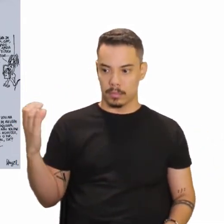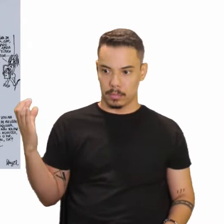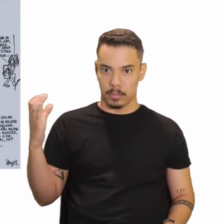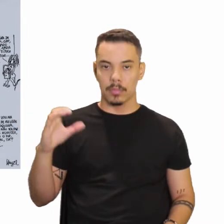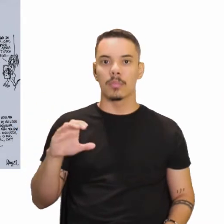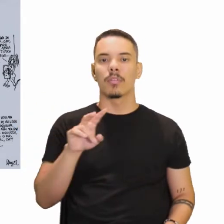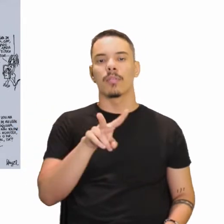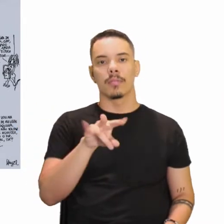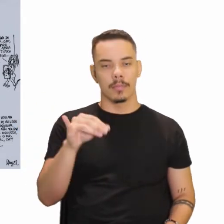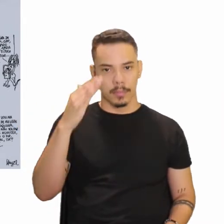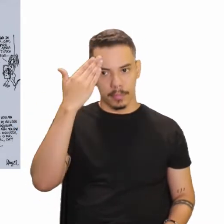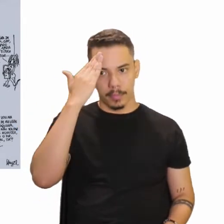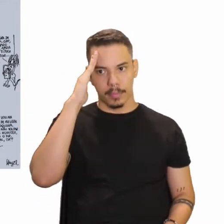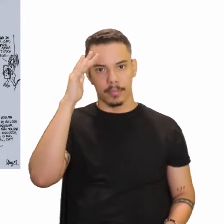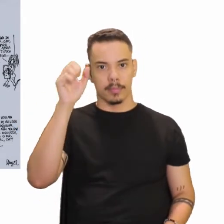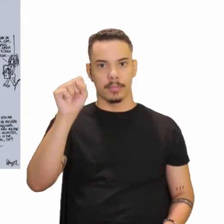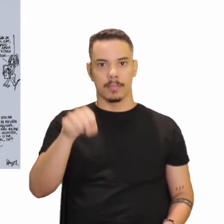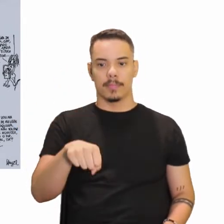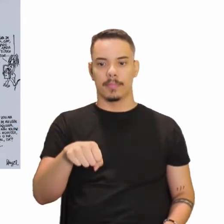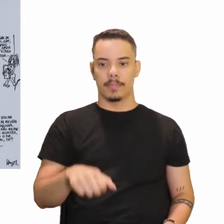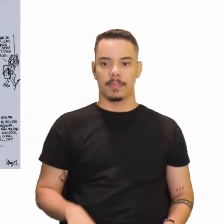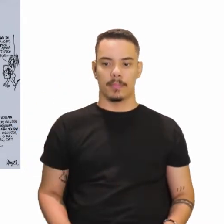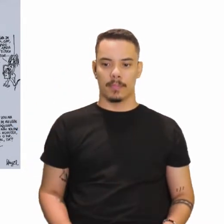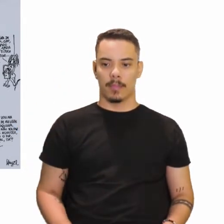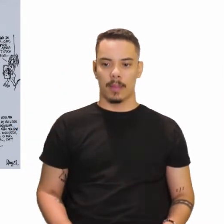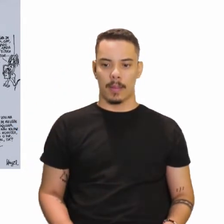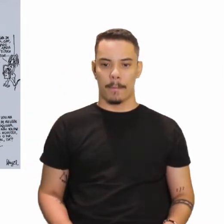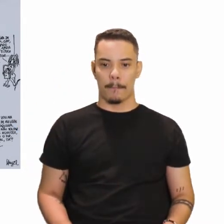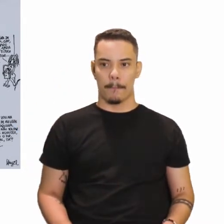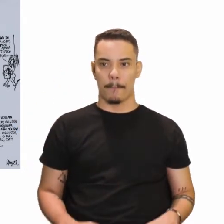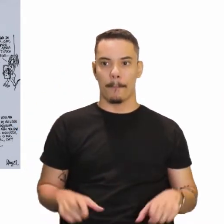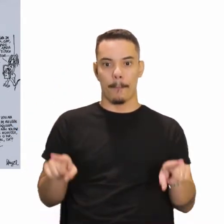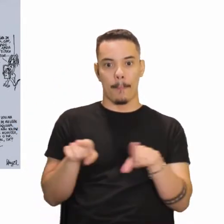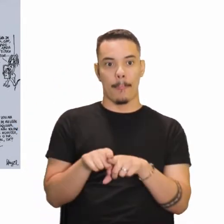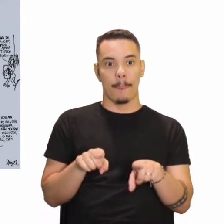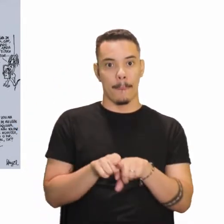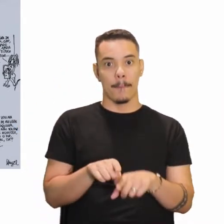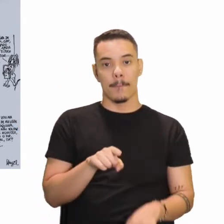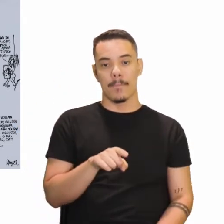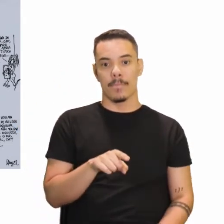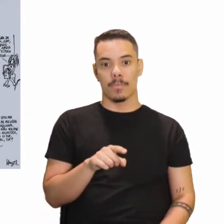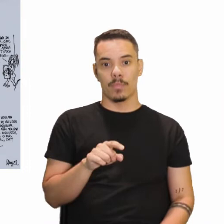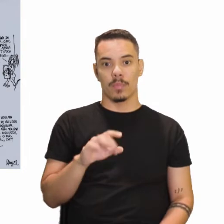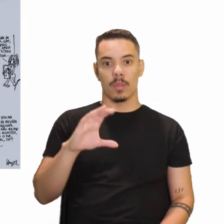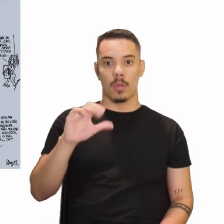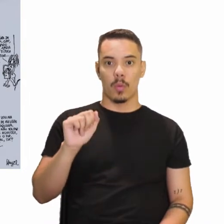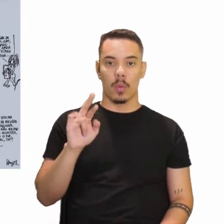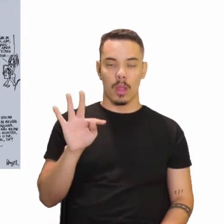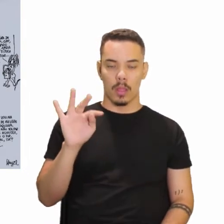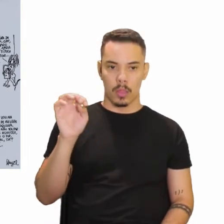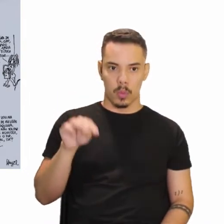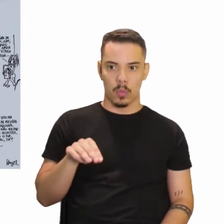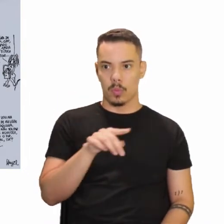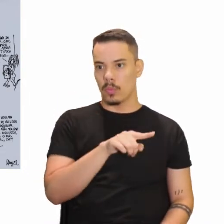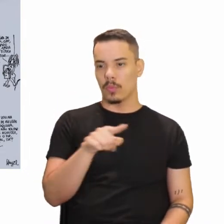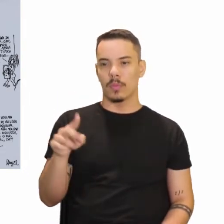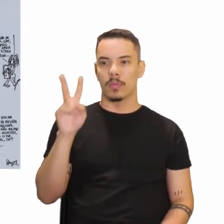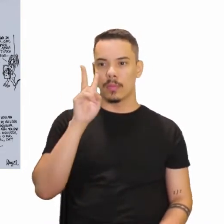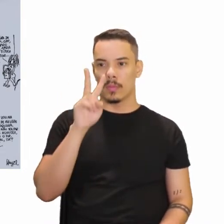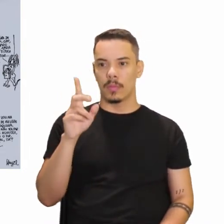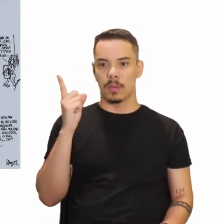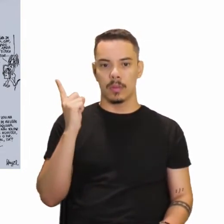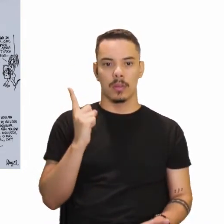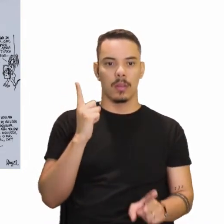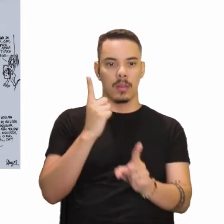entender o cartoon se é uma massagem que vai você o machado é um cartão que você vai encontrar